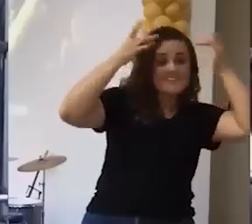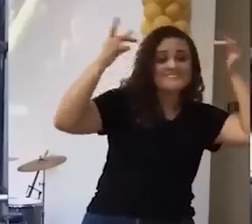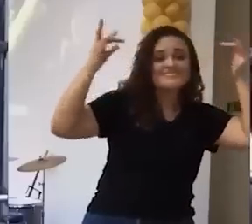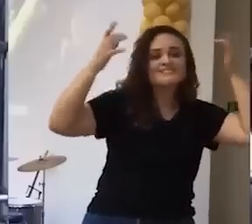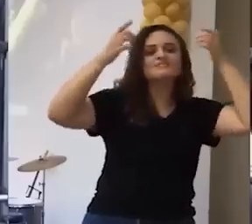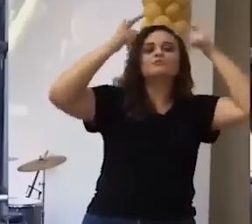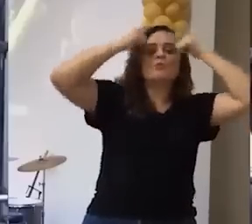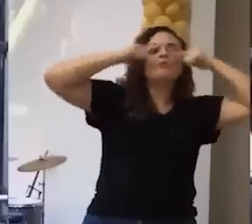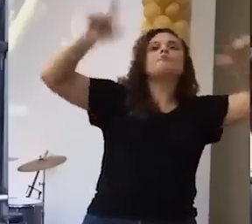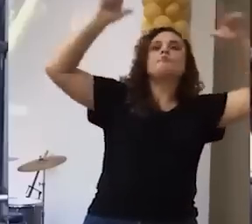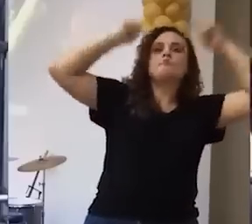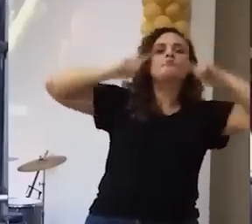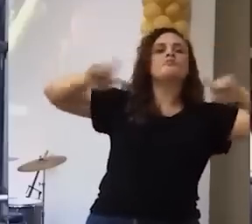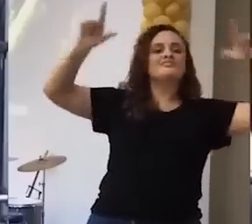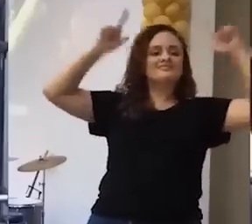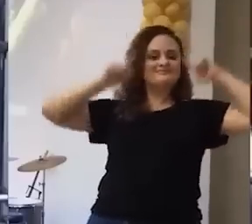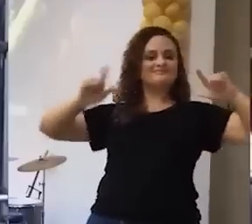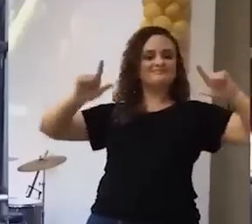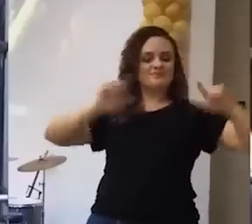coração.